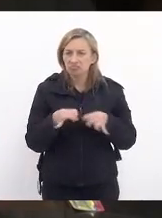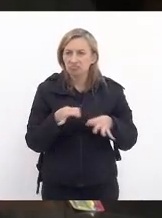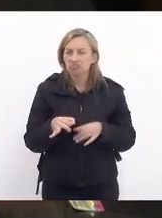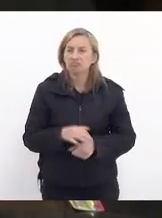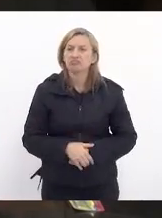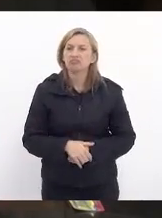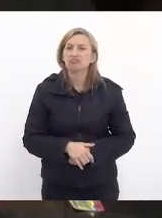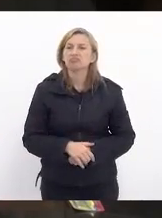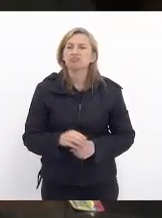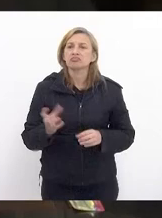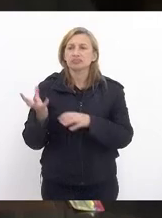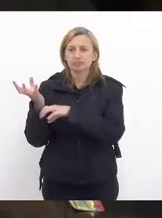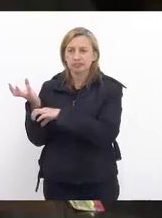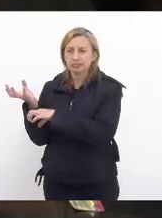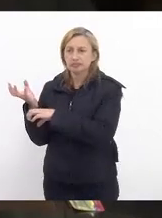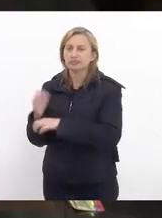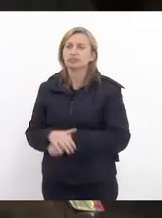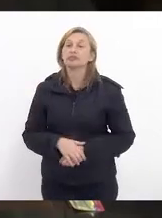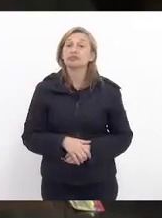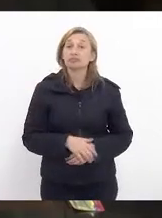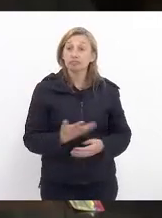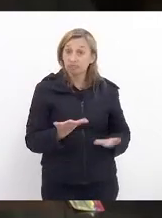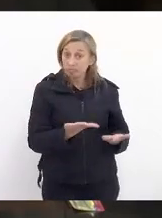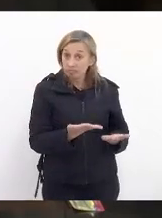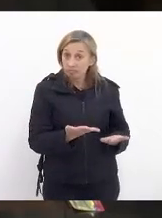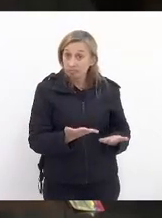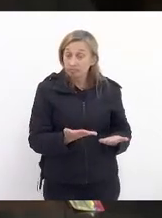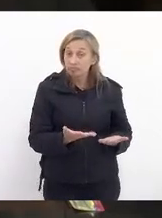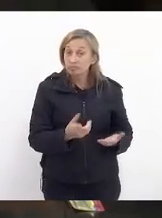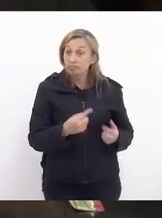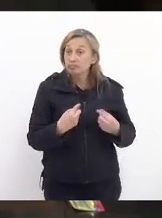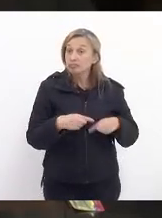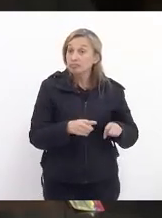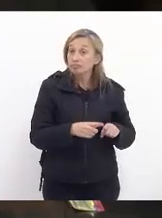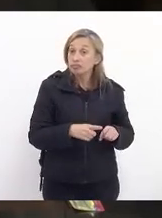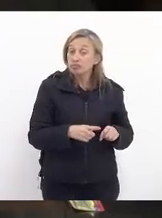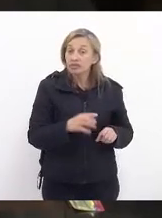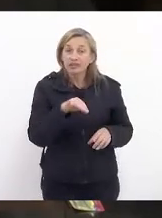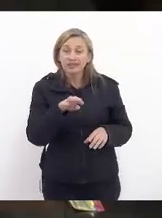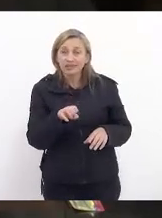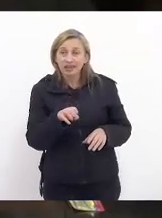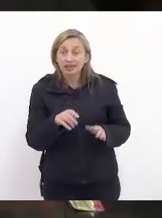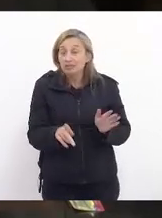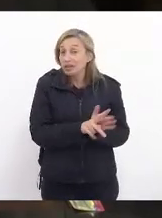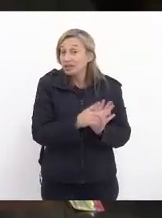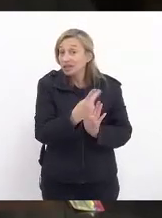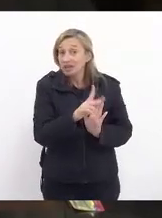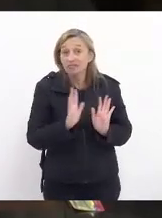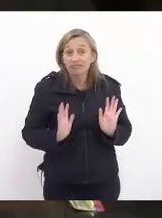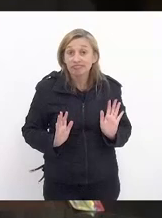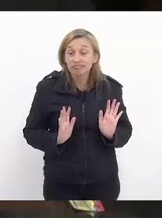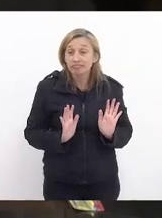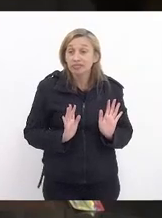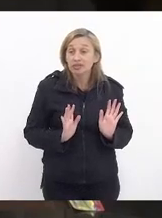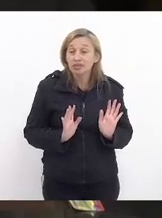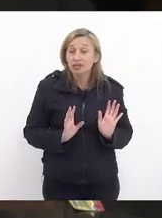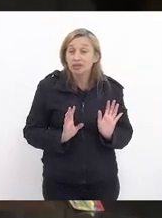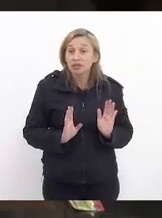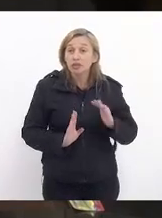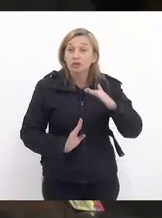desajustada com Congresso Nacional inclusive passando por cima de teses que são deles o